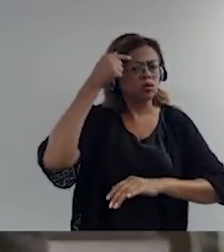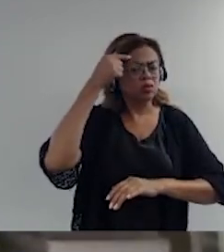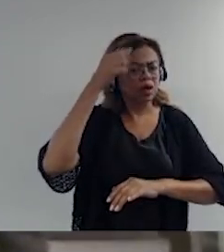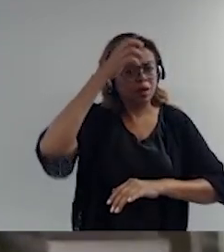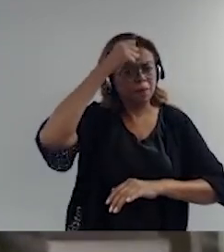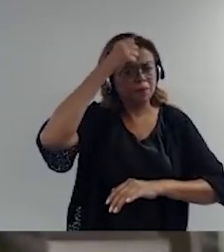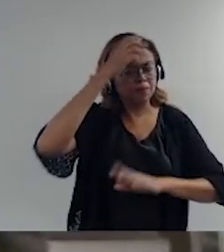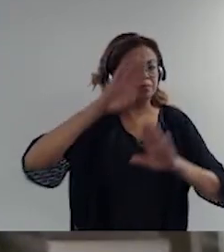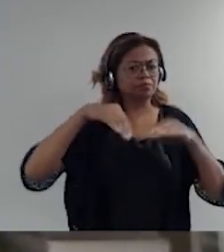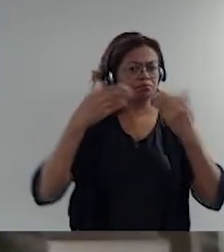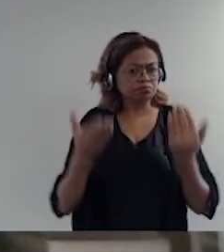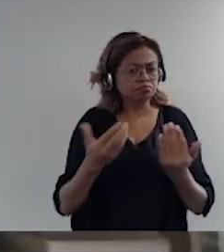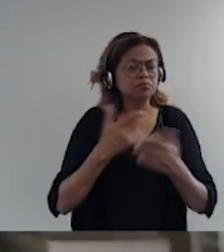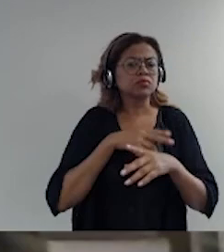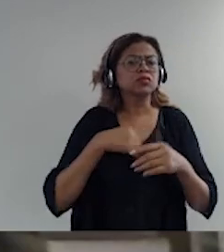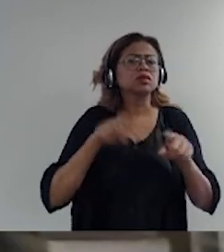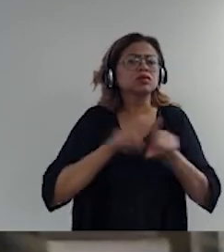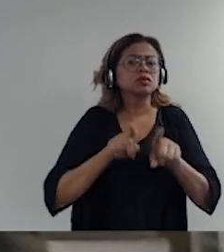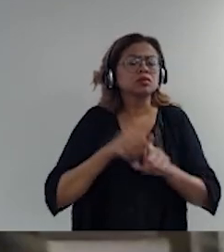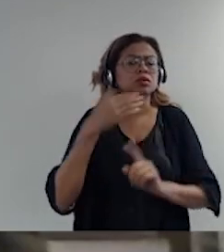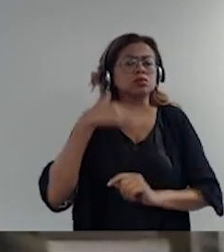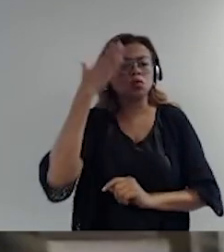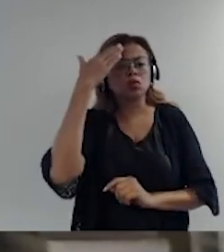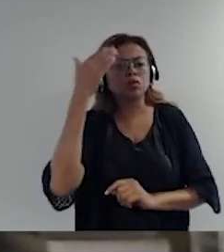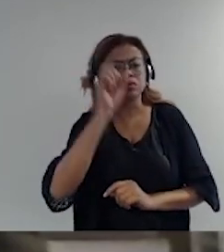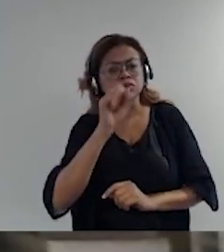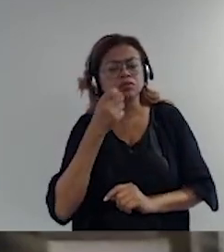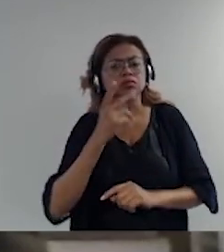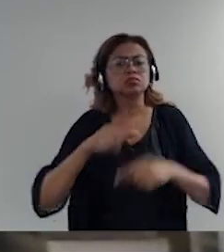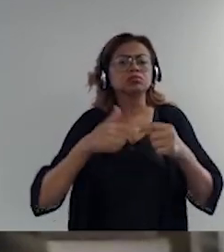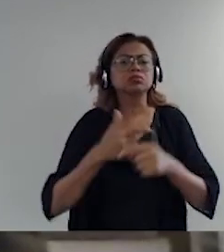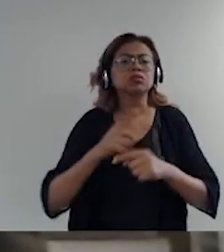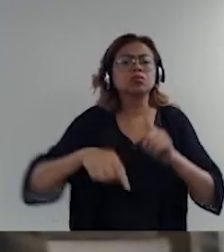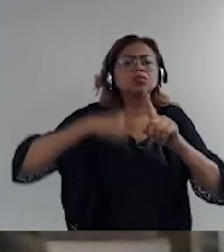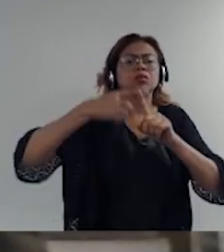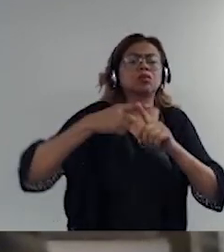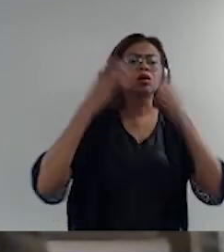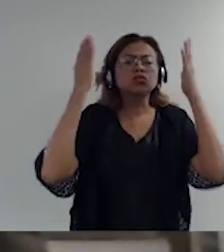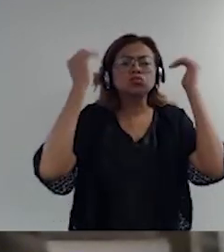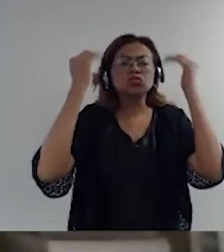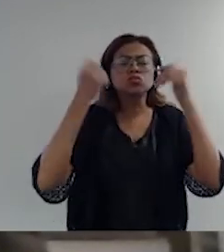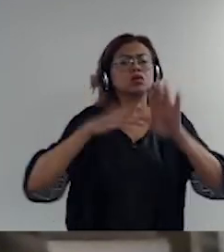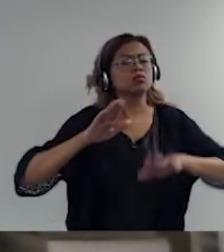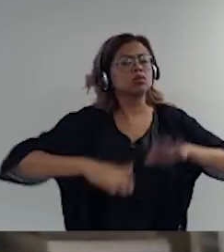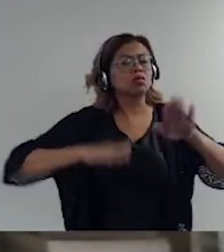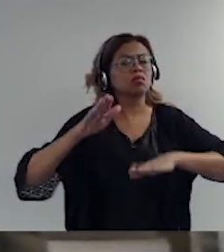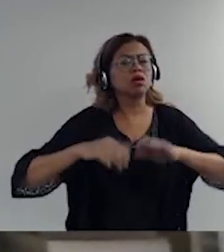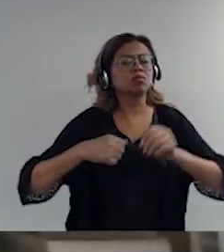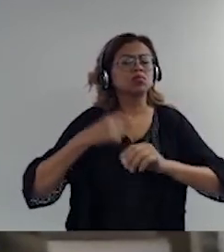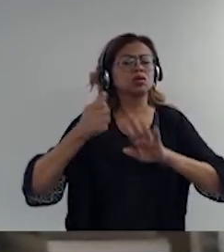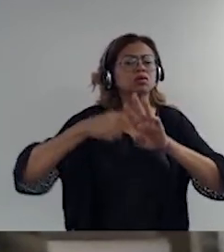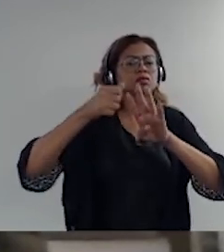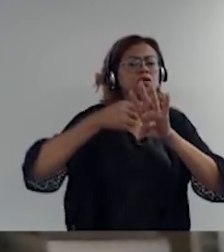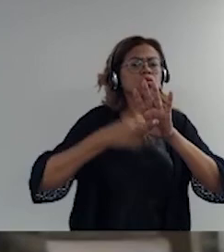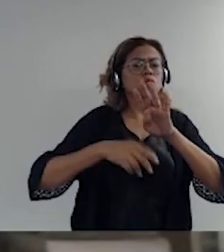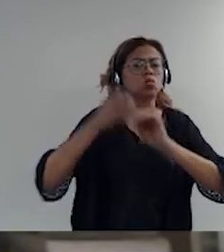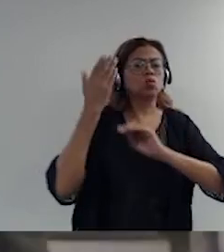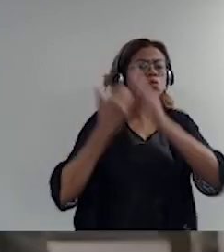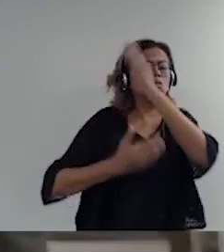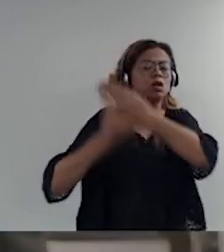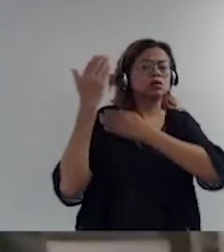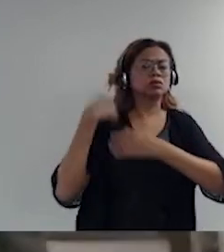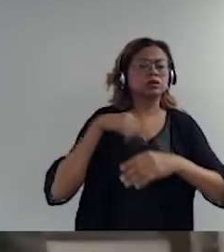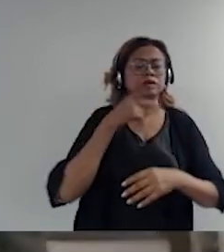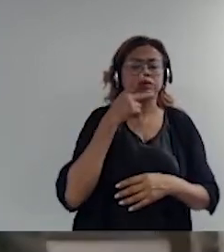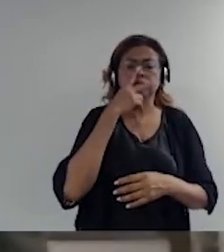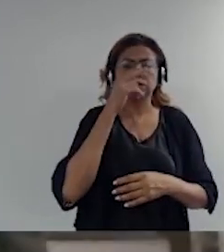com muita sabedoria e talvez com muito mais sucesso que podia se prever há 4 ou 5 meses atrás, quando se